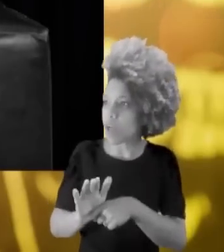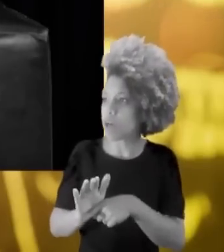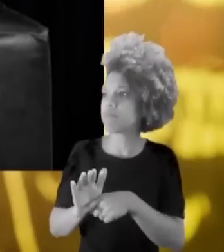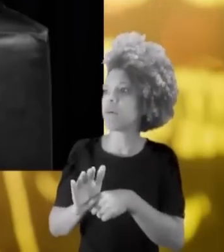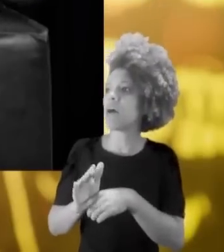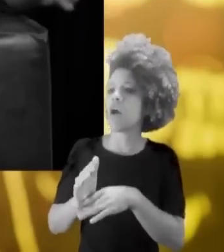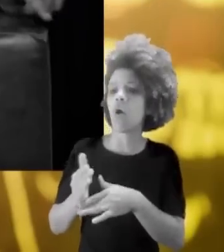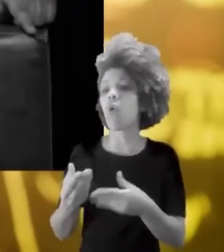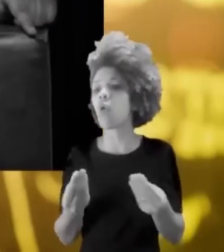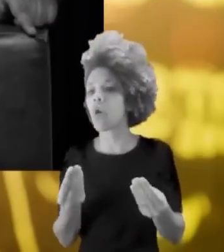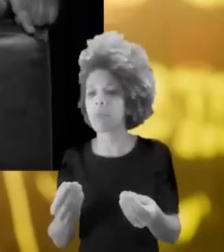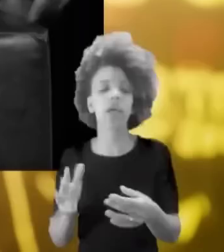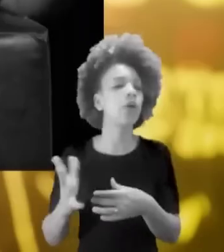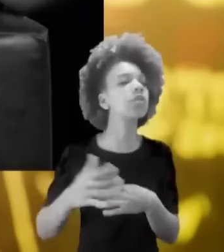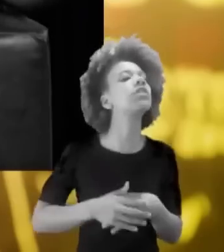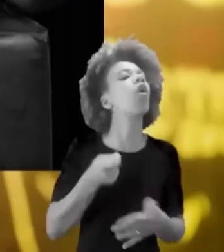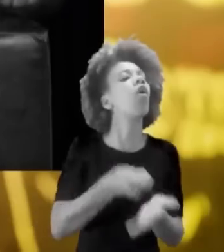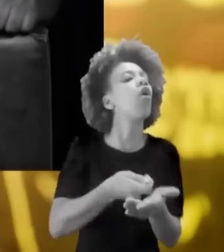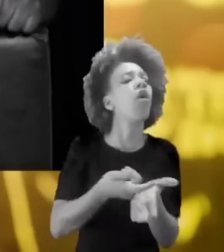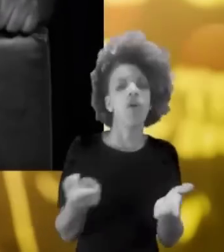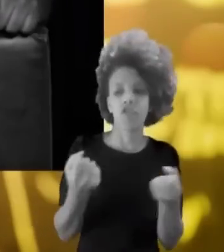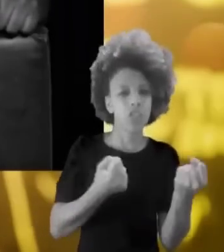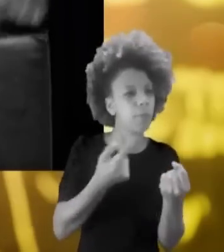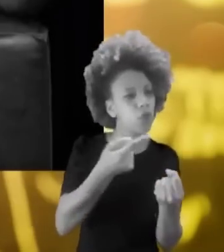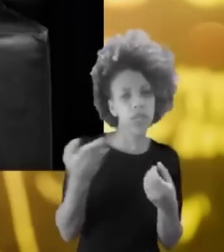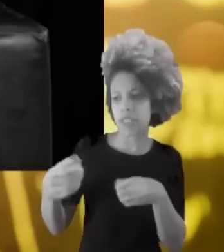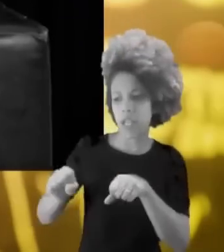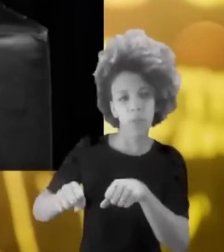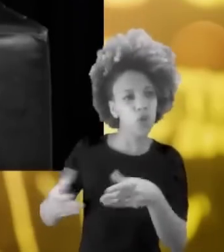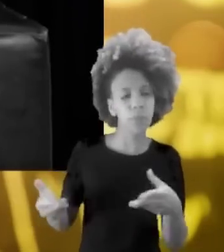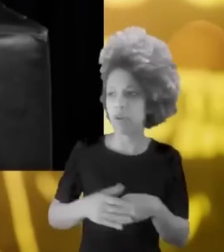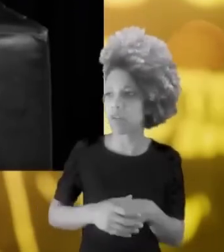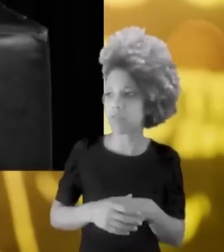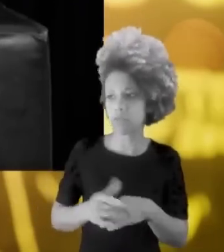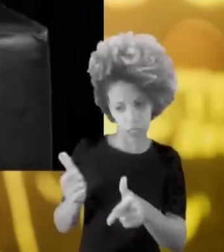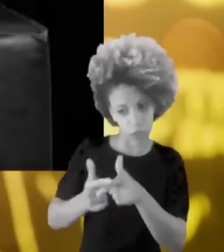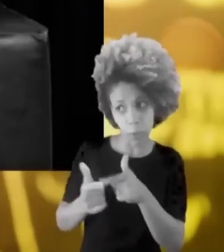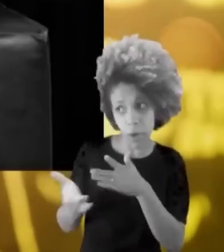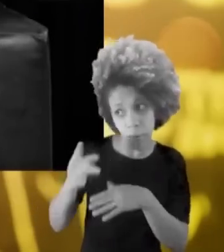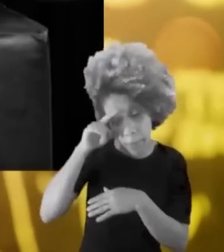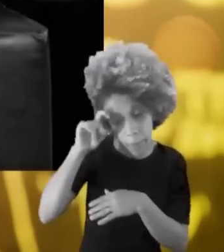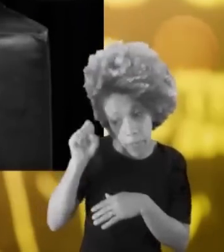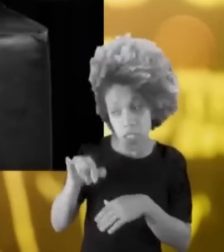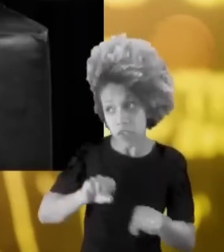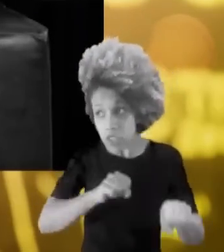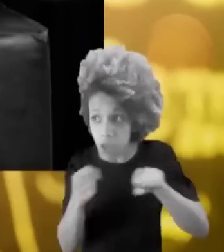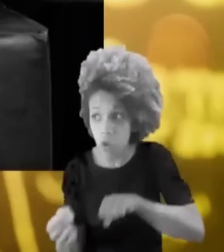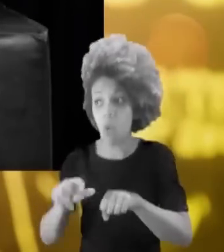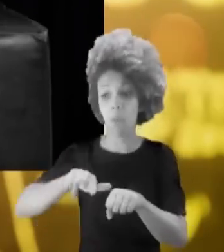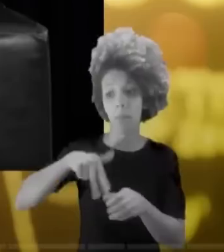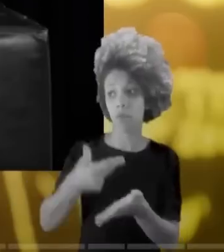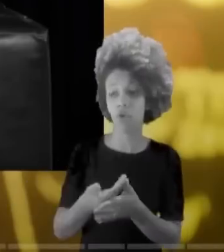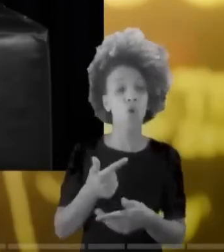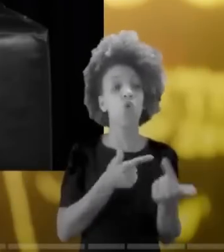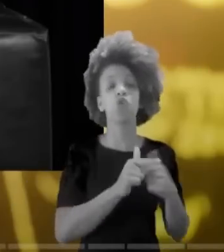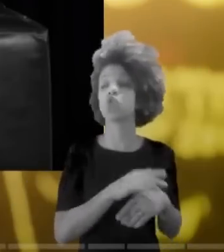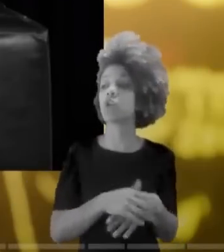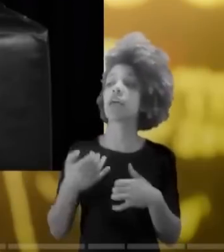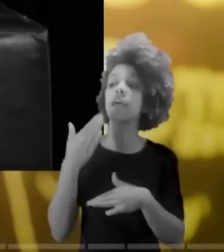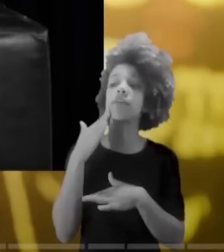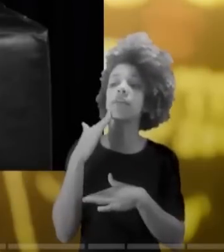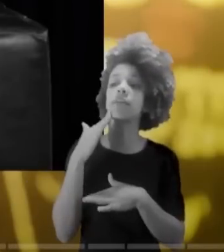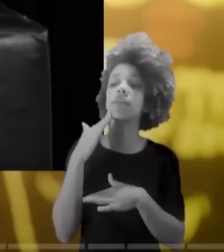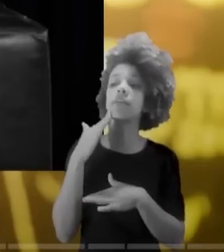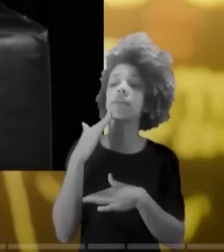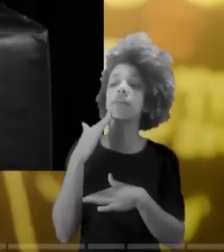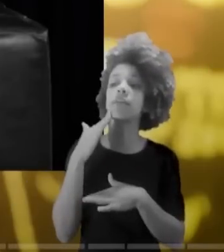você pô mas como assim mano você voltou como é que você fez aí você tava no problema Maurício se você tivesse derrubado o motoboy os outros motoboy ia querer saber o que